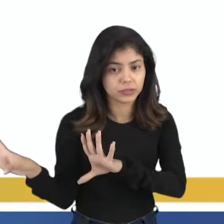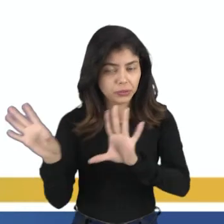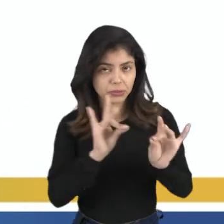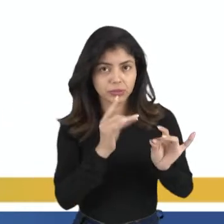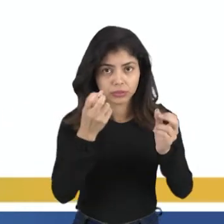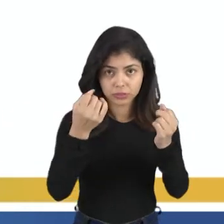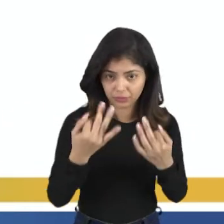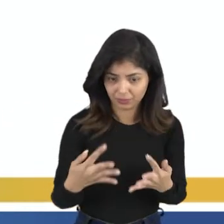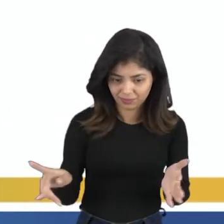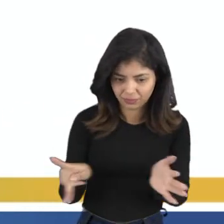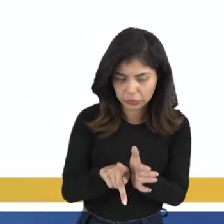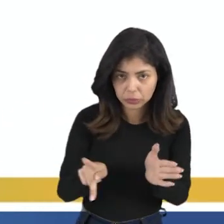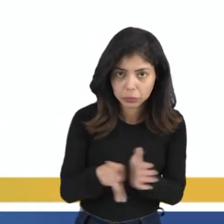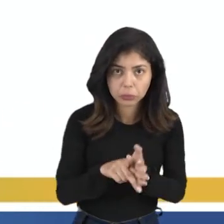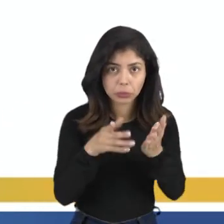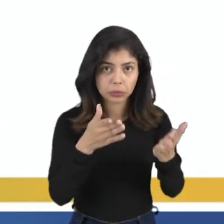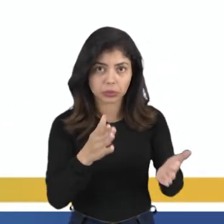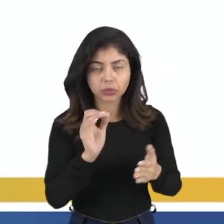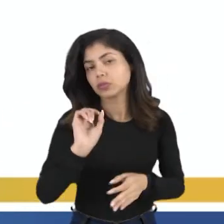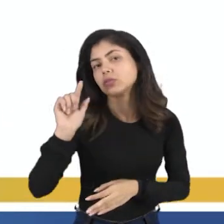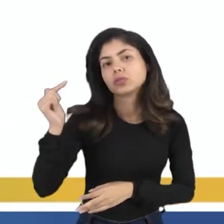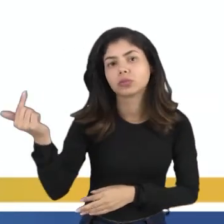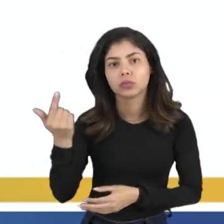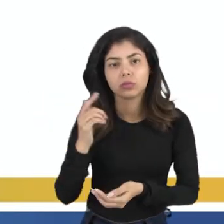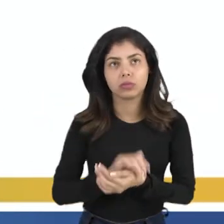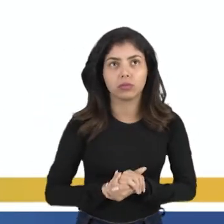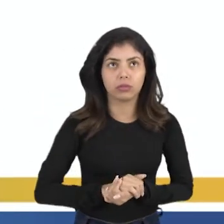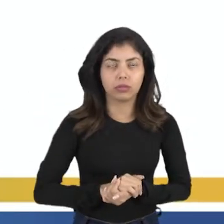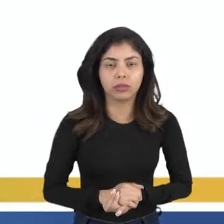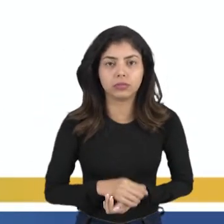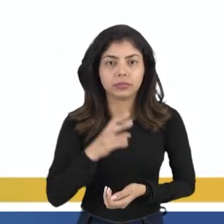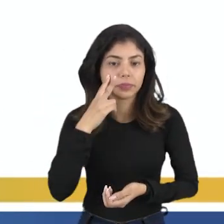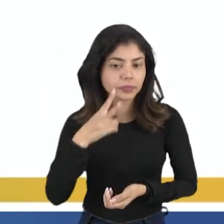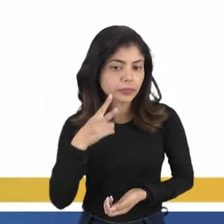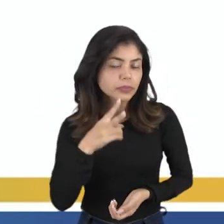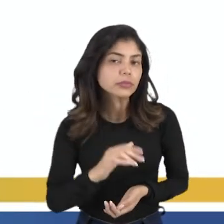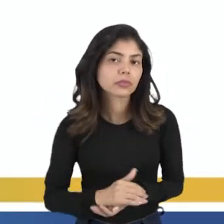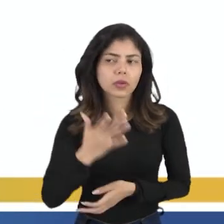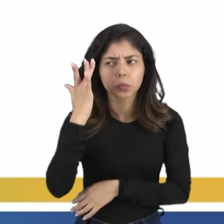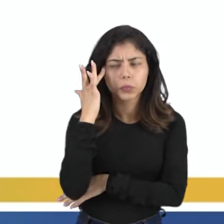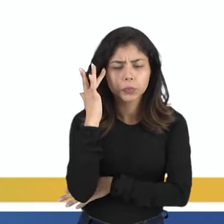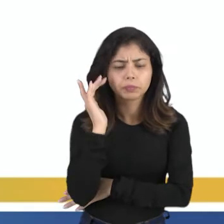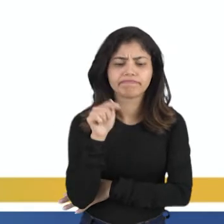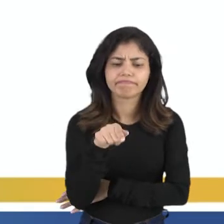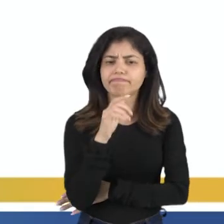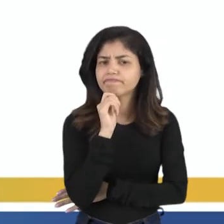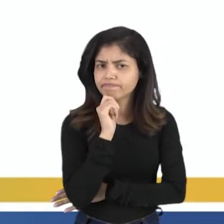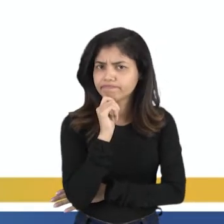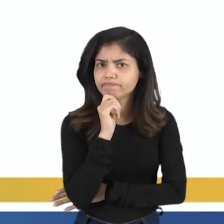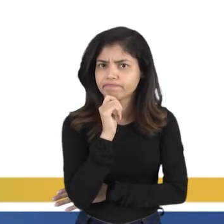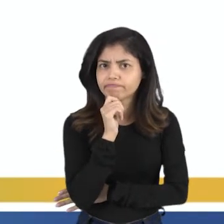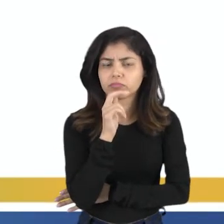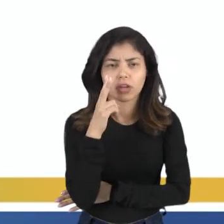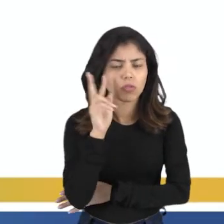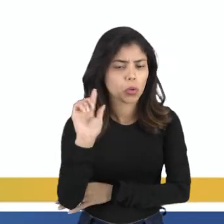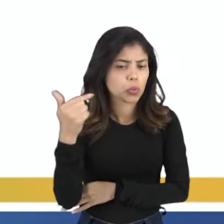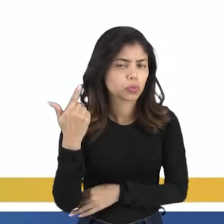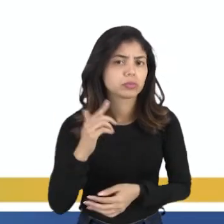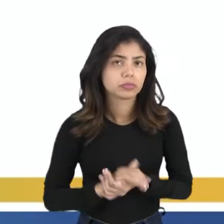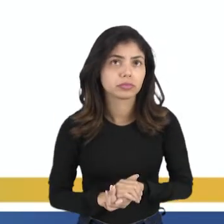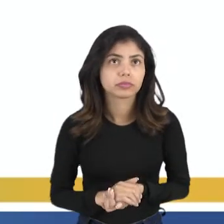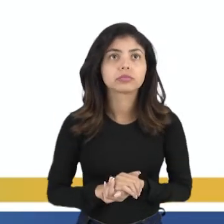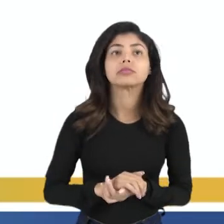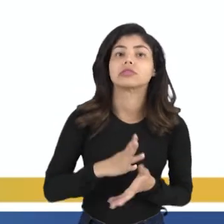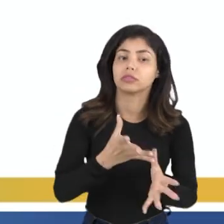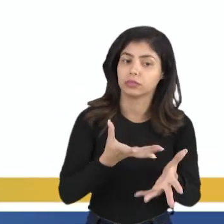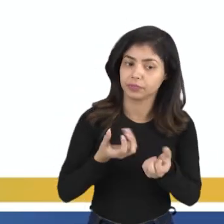traz explicitamente de que outra obra é. Você verifica, não, eu acho que isso daqui eu já vi em outra obra. Aí